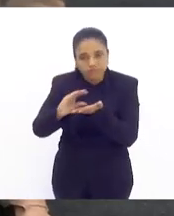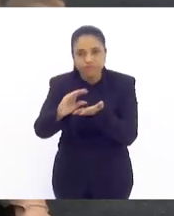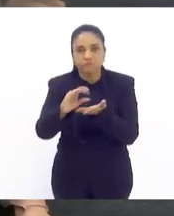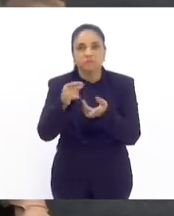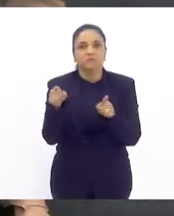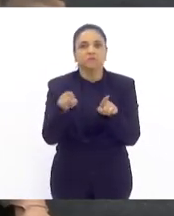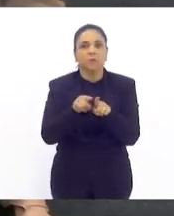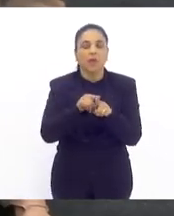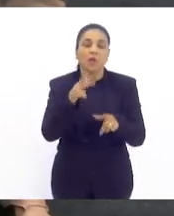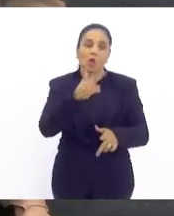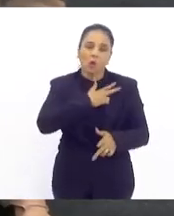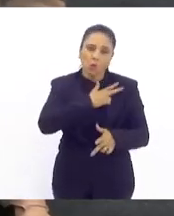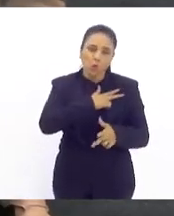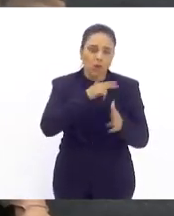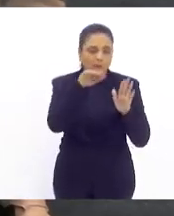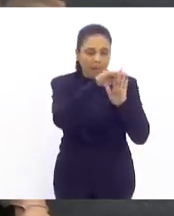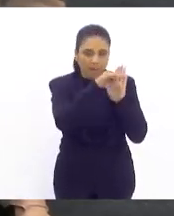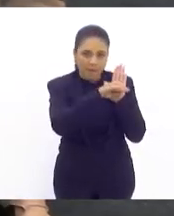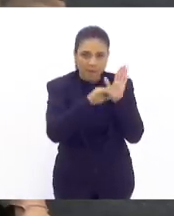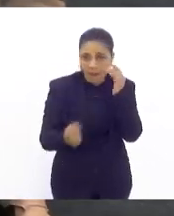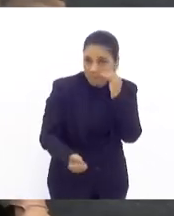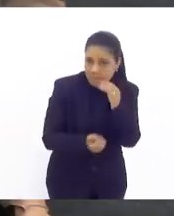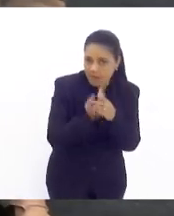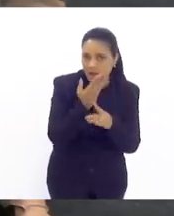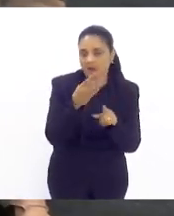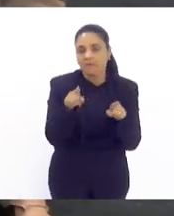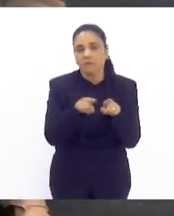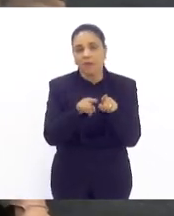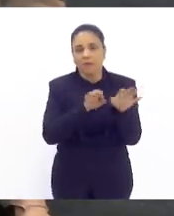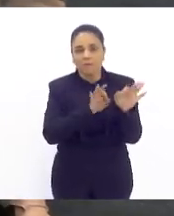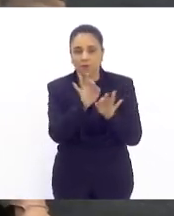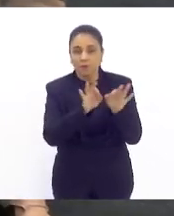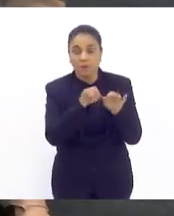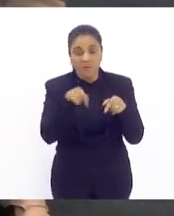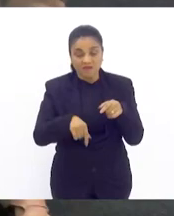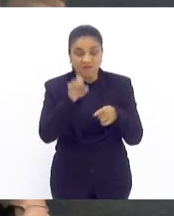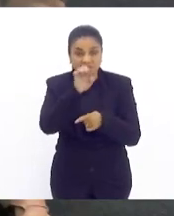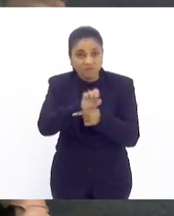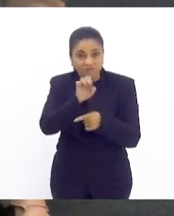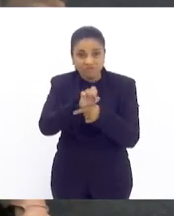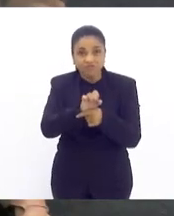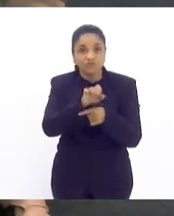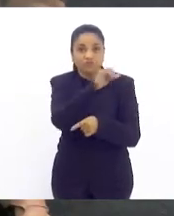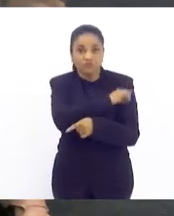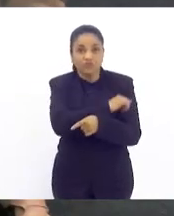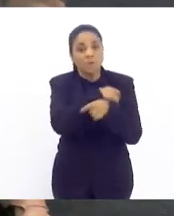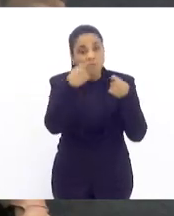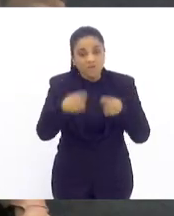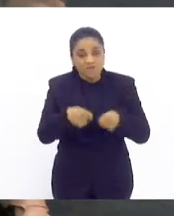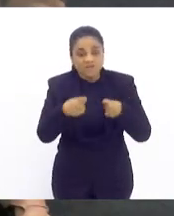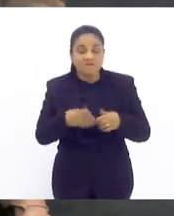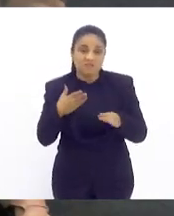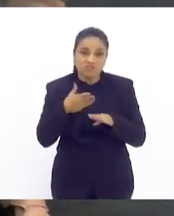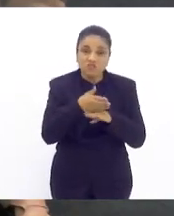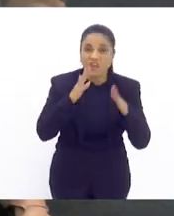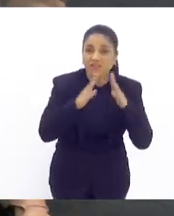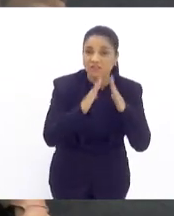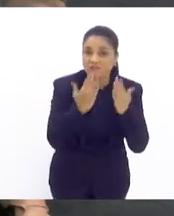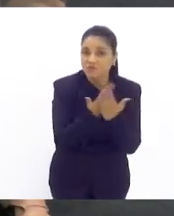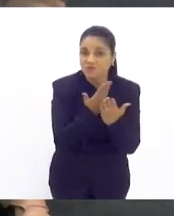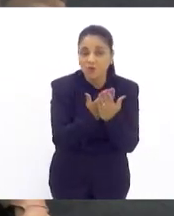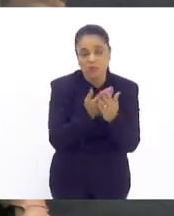presidente Lula Lançou um programa mas a gente precisa que essas iniciativas aqui no estado do Rio de Janeiro também cheguem no chão da escola não dá para esperar